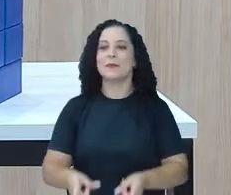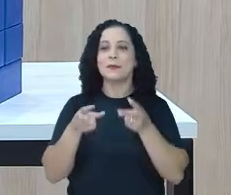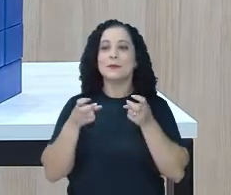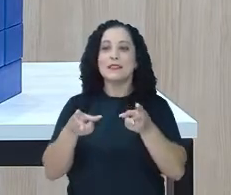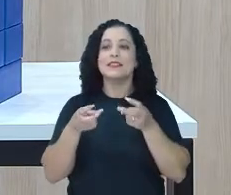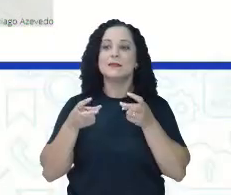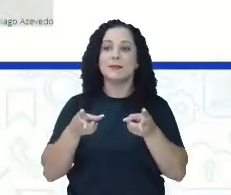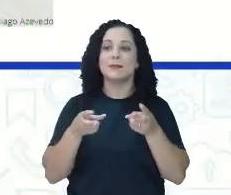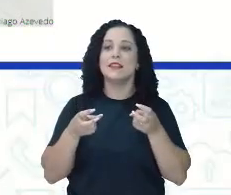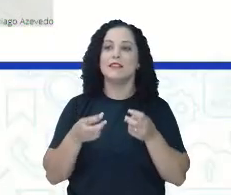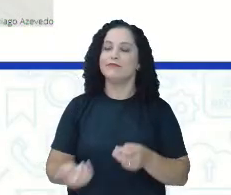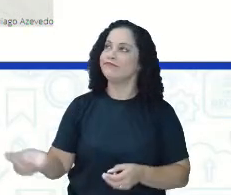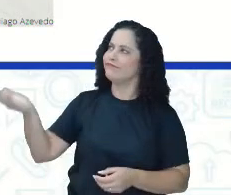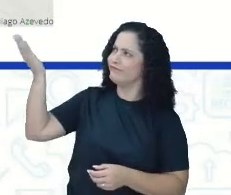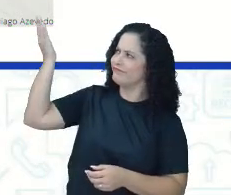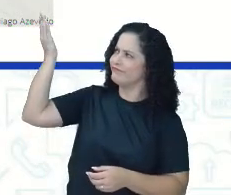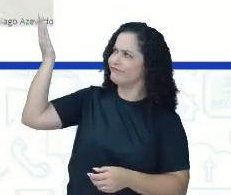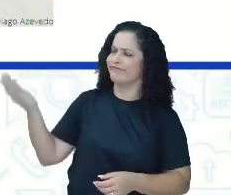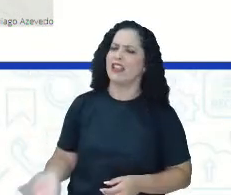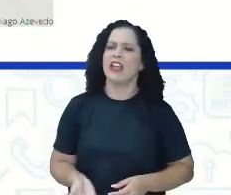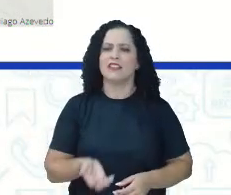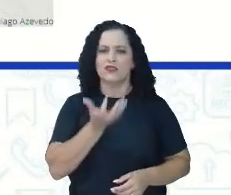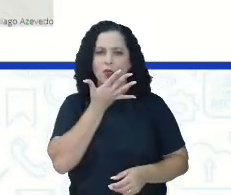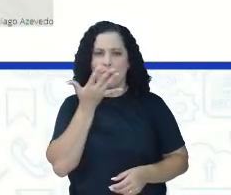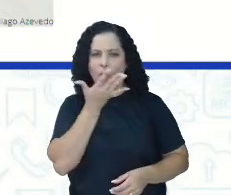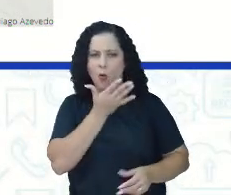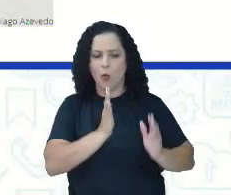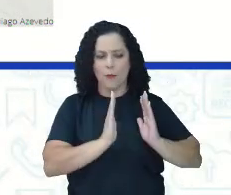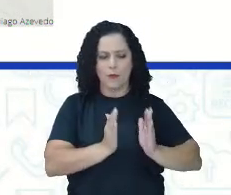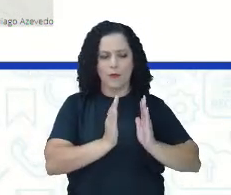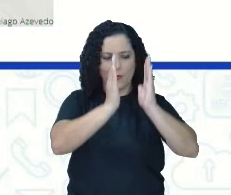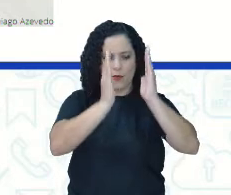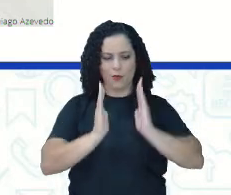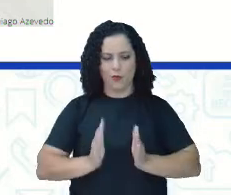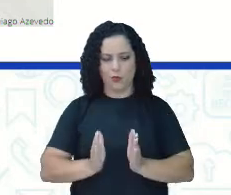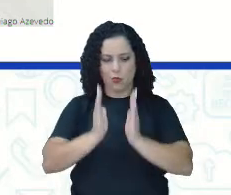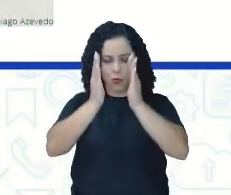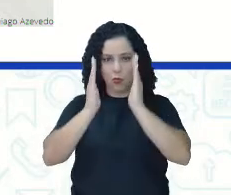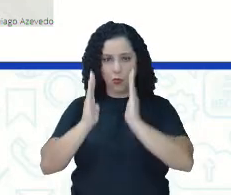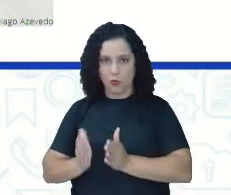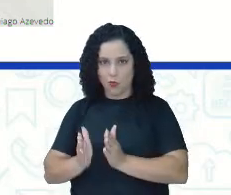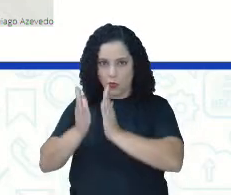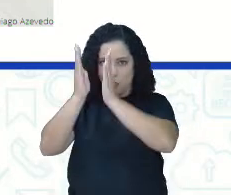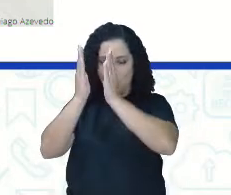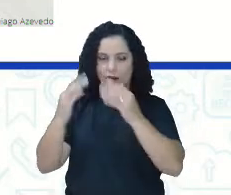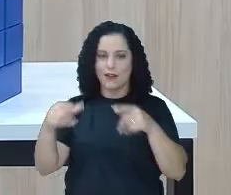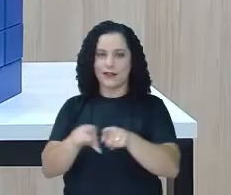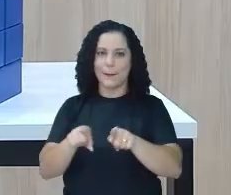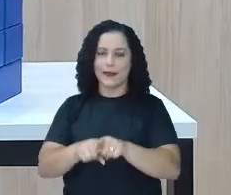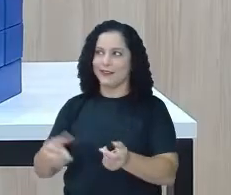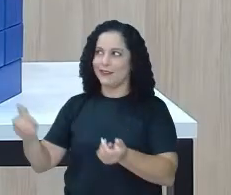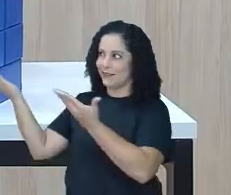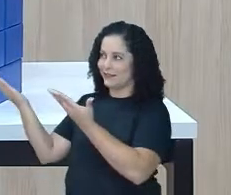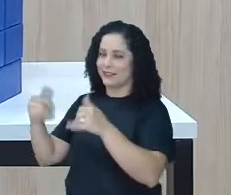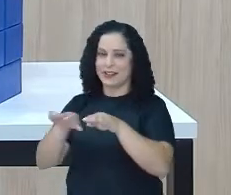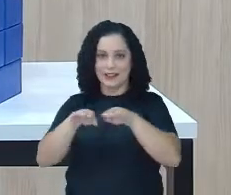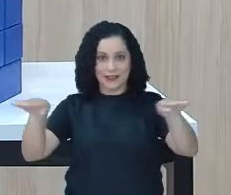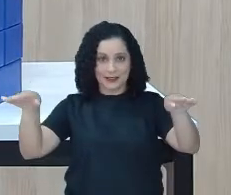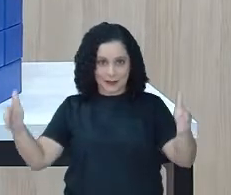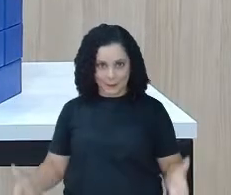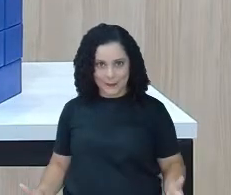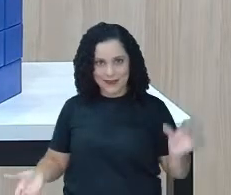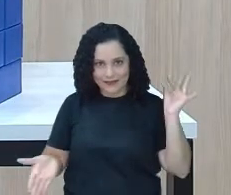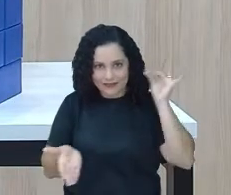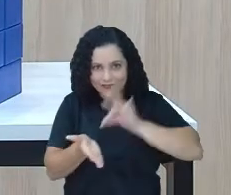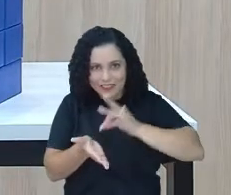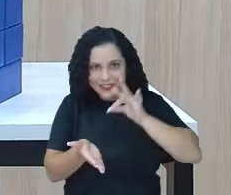aqui essa pilha de Legos que está, pronto, na sua tela grandona do slide e também está aqui na minha frente, né? Eu disse que ia trazer